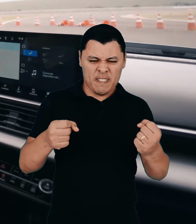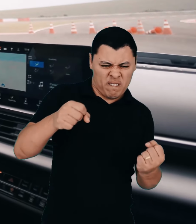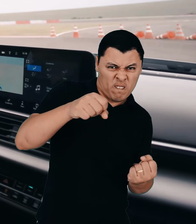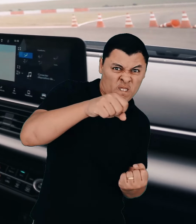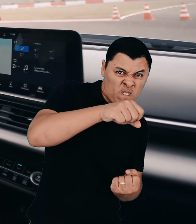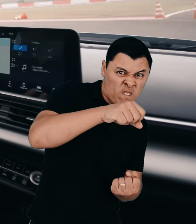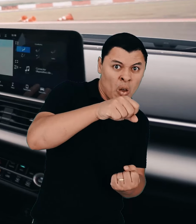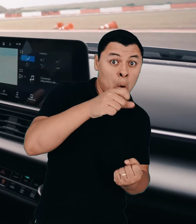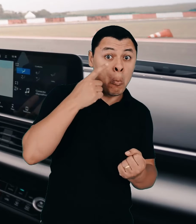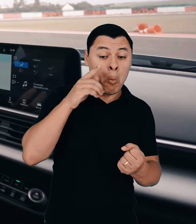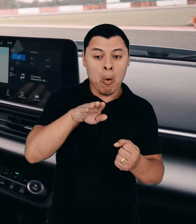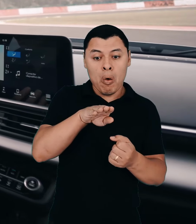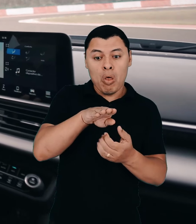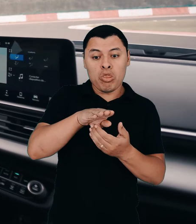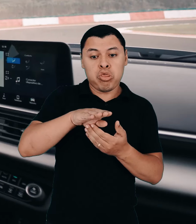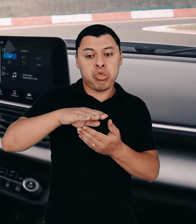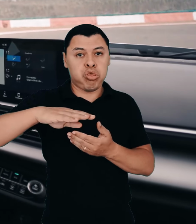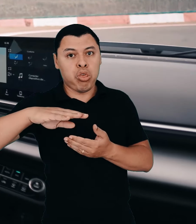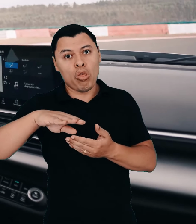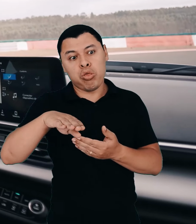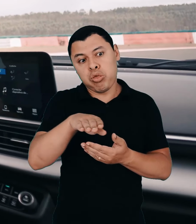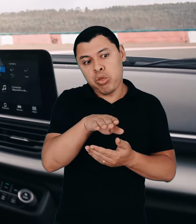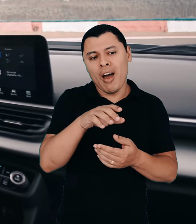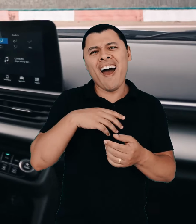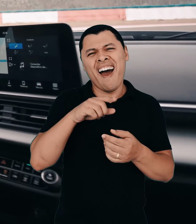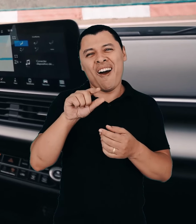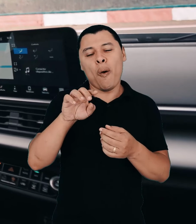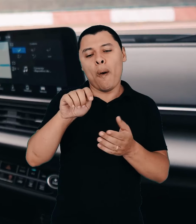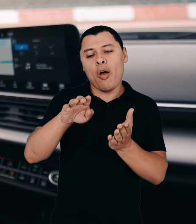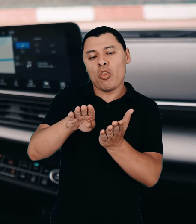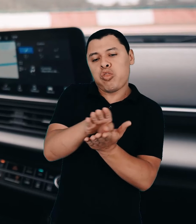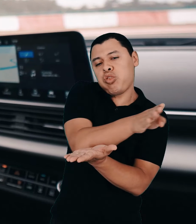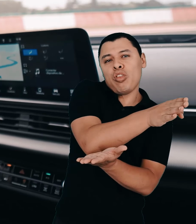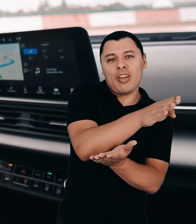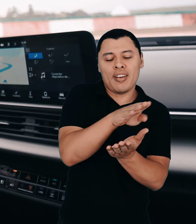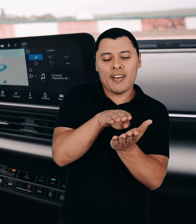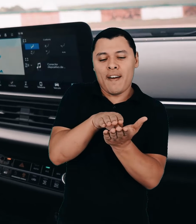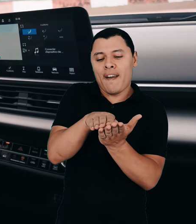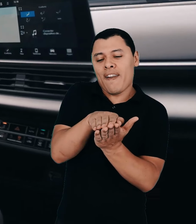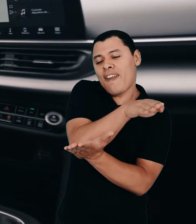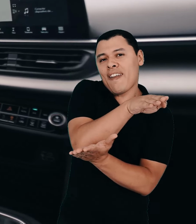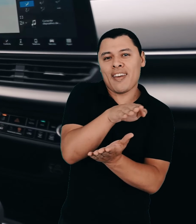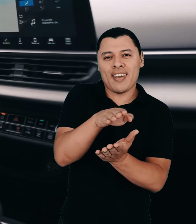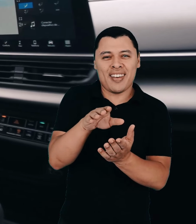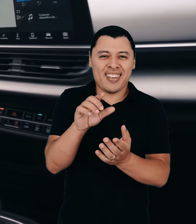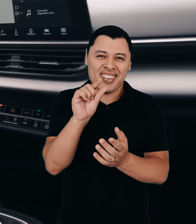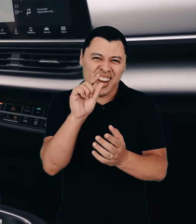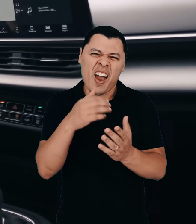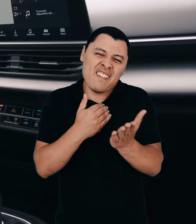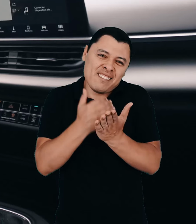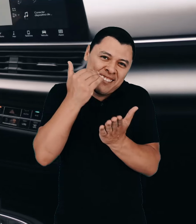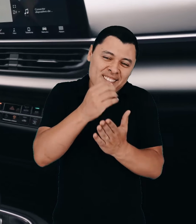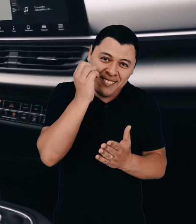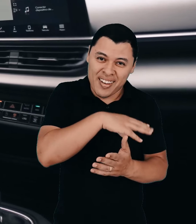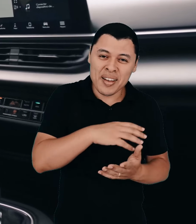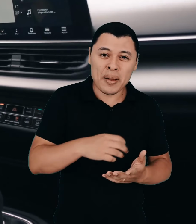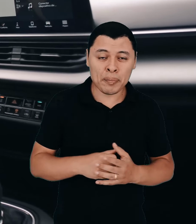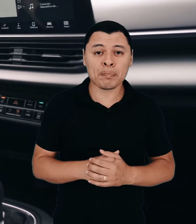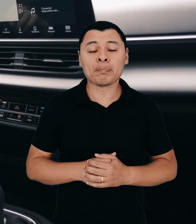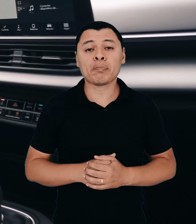se ele sai de frente, de inércia, né? Agora eu forcei um pouquinho mais, ele esfregou a dianteira, mas muito legal. Aqui a gente tem